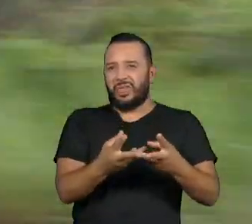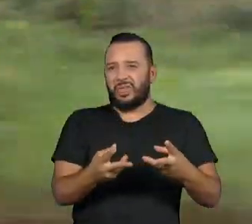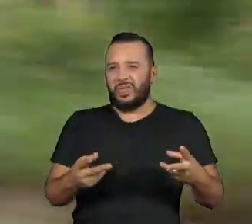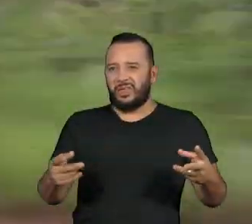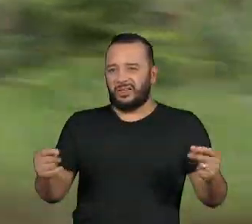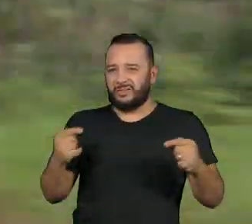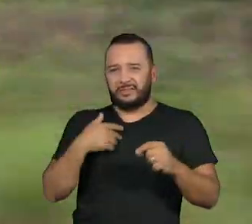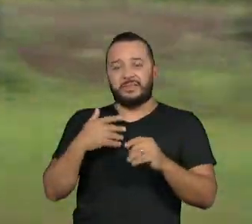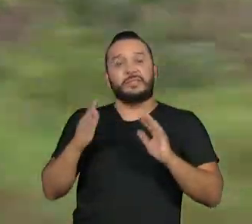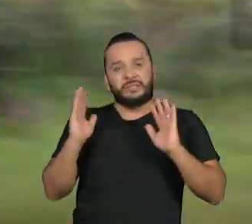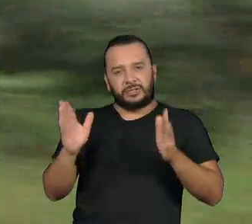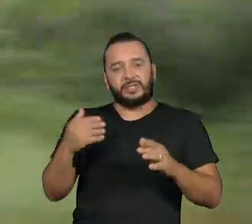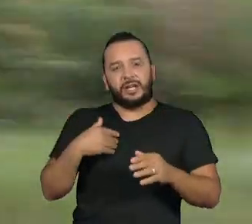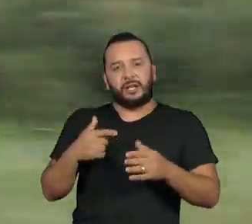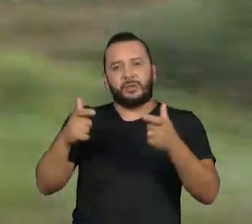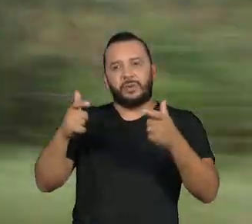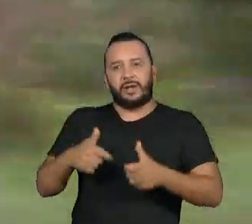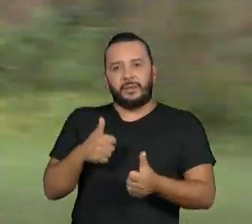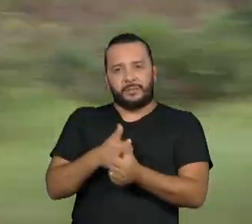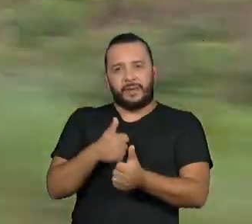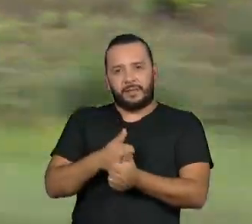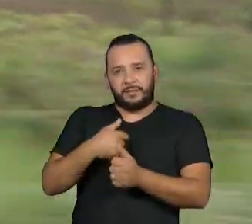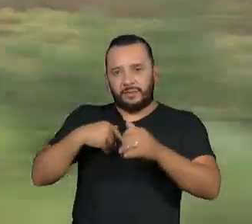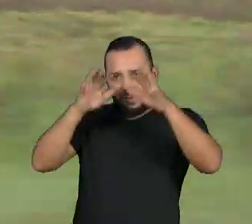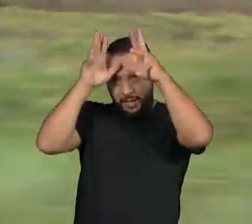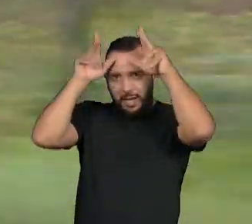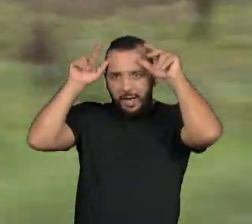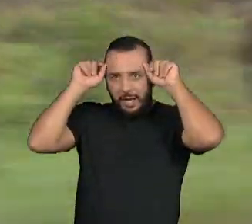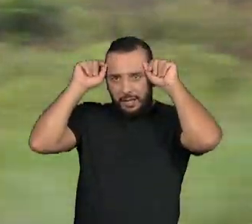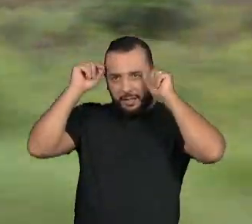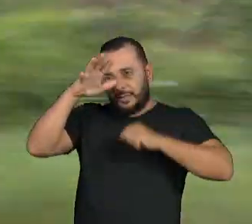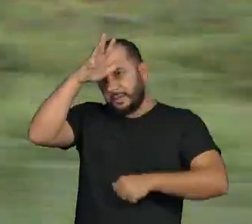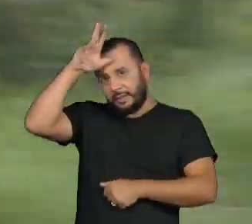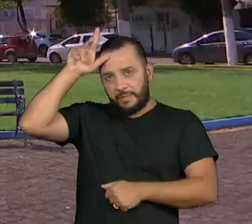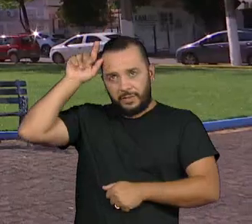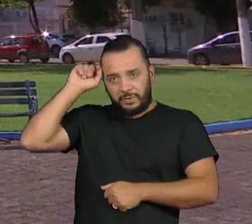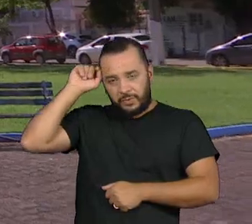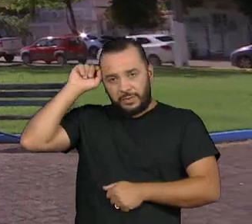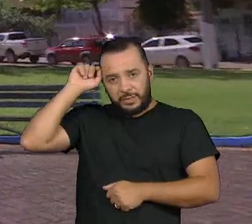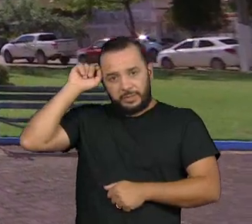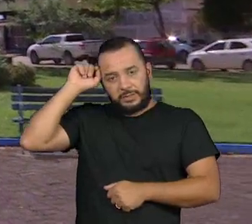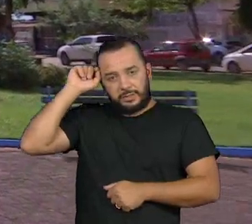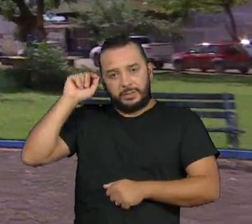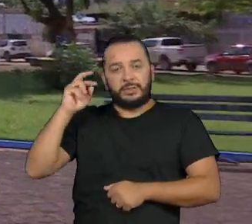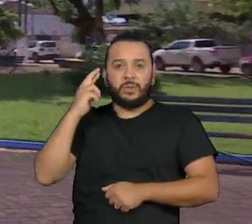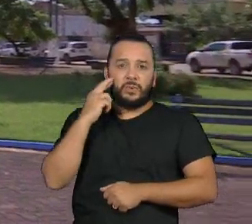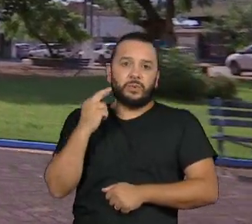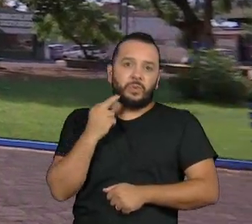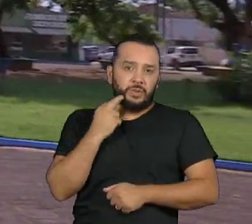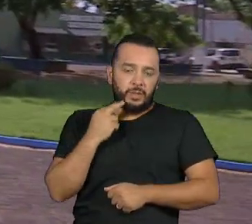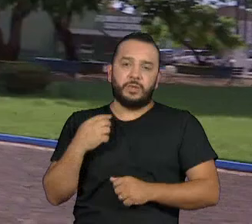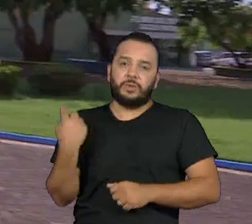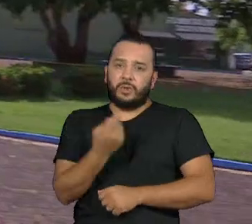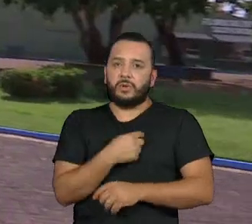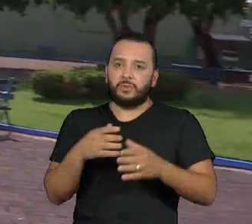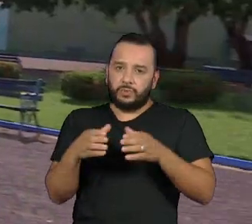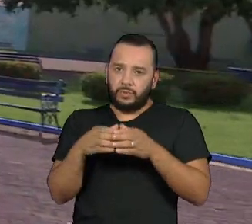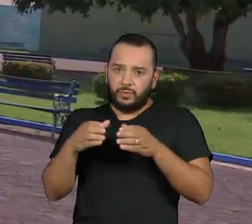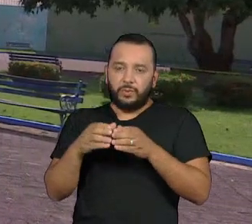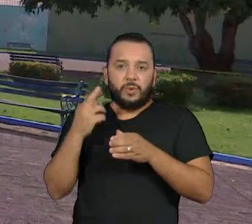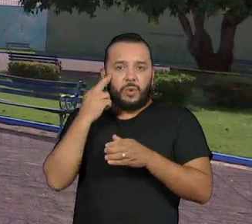no encontro do Acre, Amazonas e Rondônia. Nossa equipe saiu de Porto Velho, em